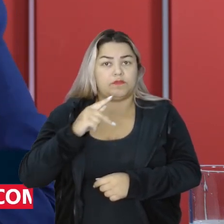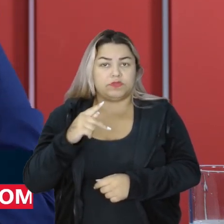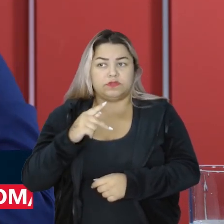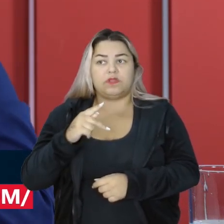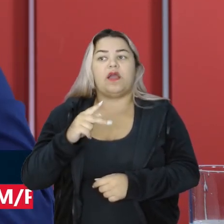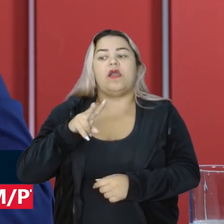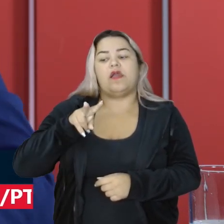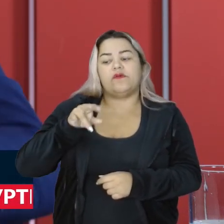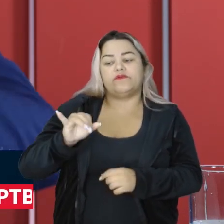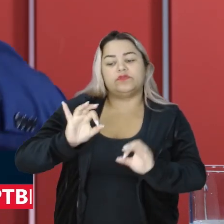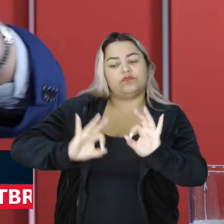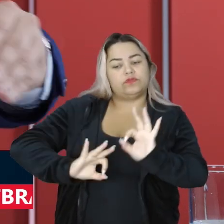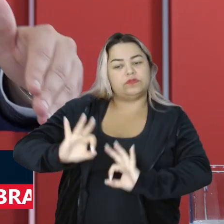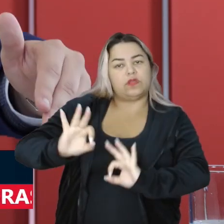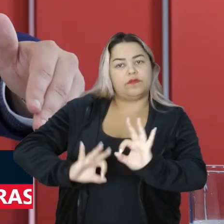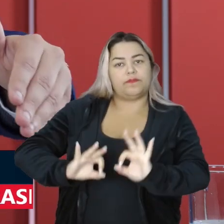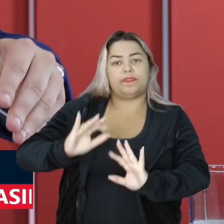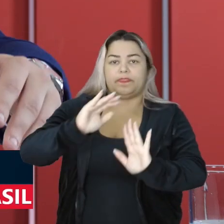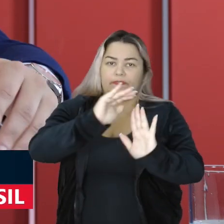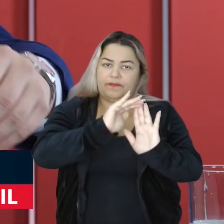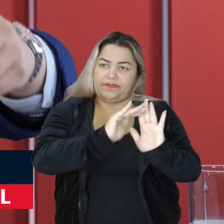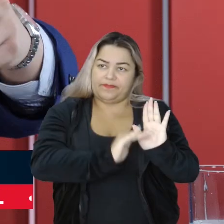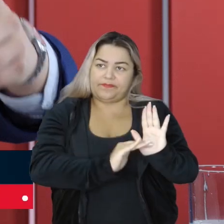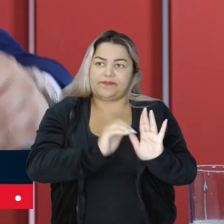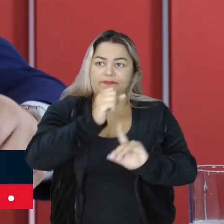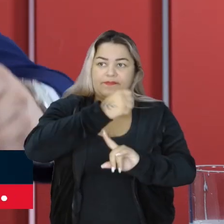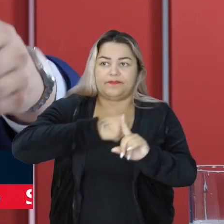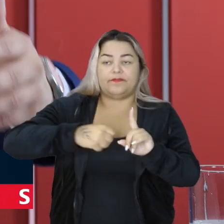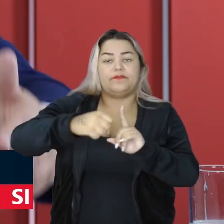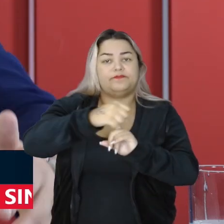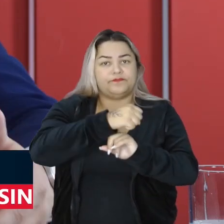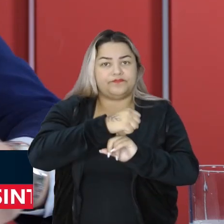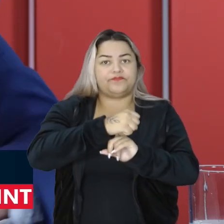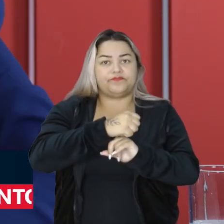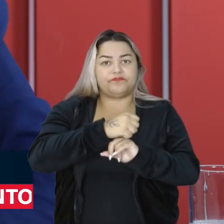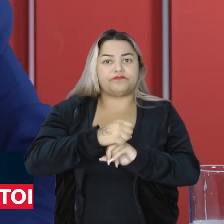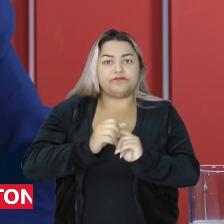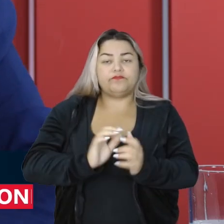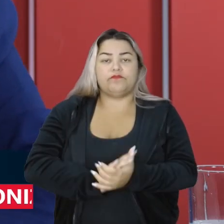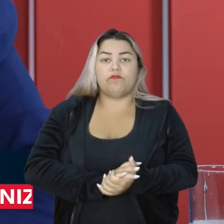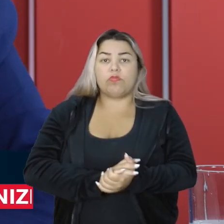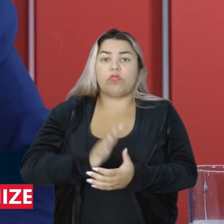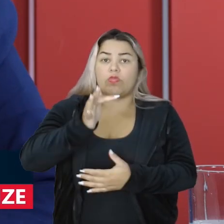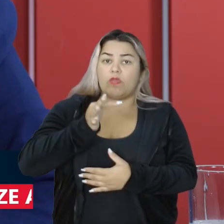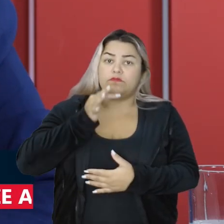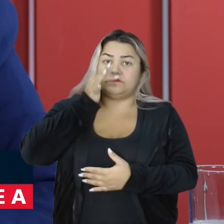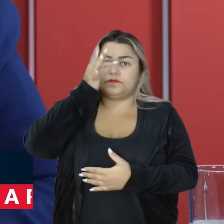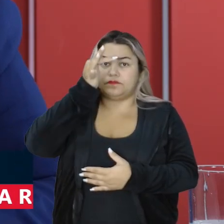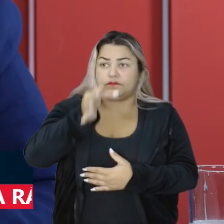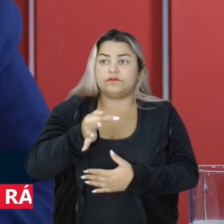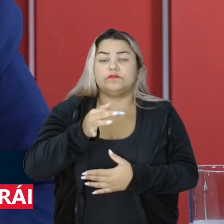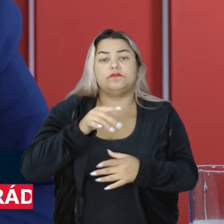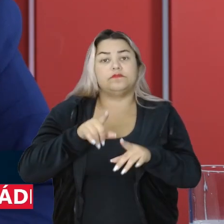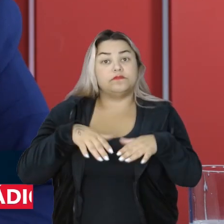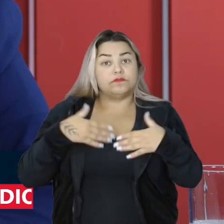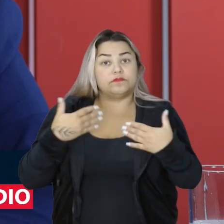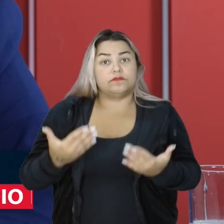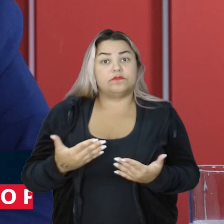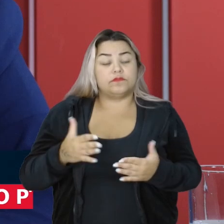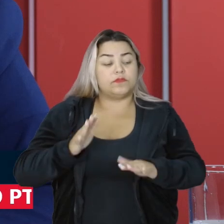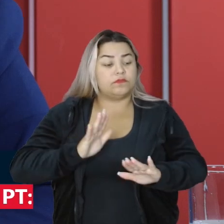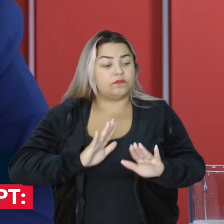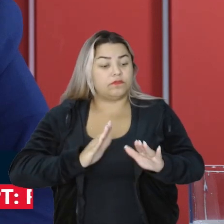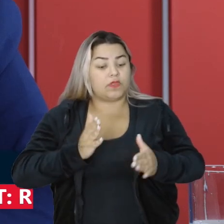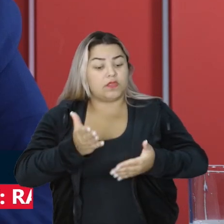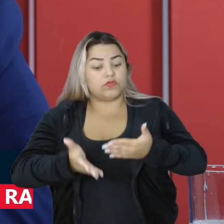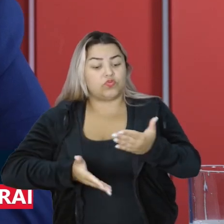gente vai estar organizando um problema social de proporções muito grandes para o futuro logo ali adiante. Então, esse cuidado o